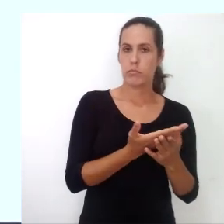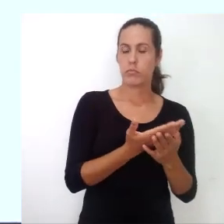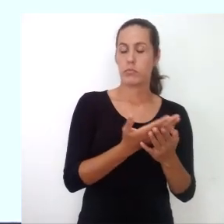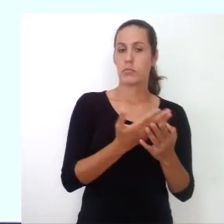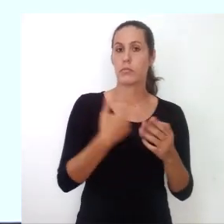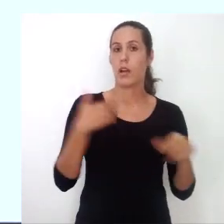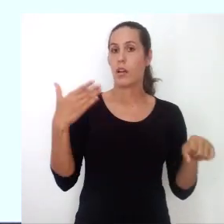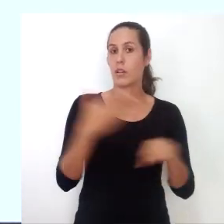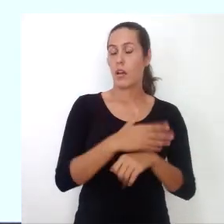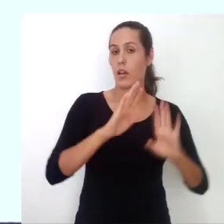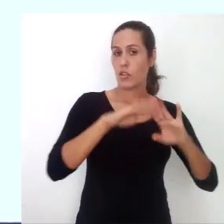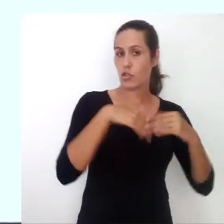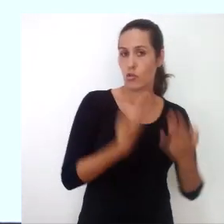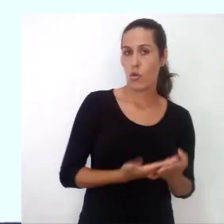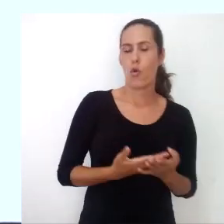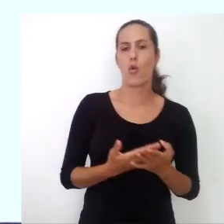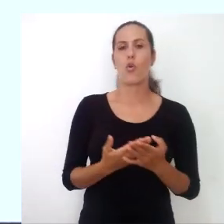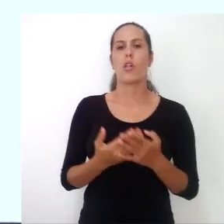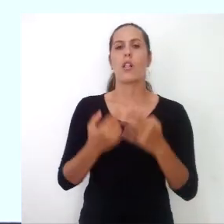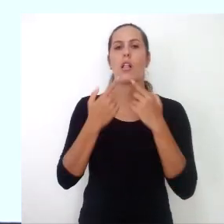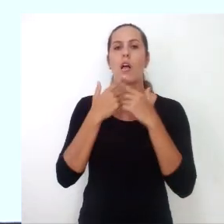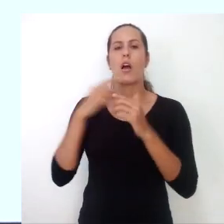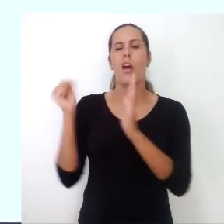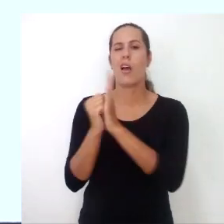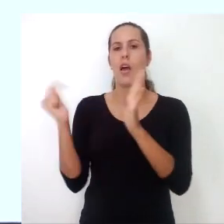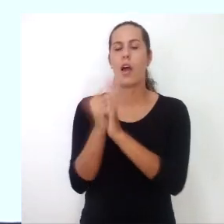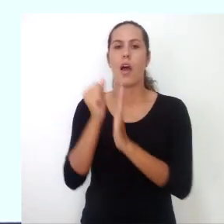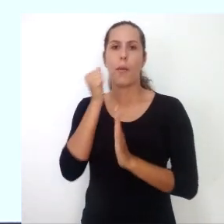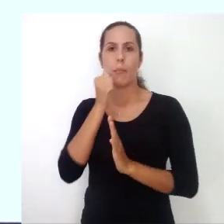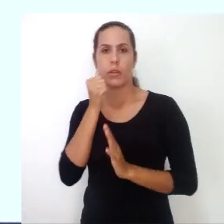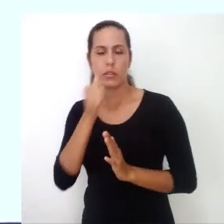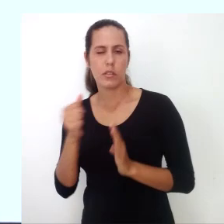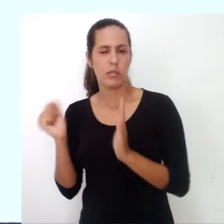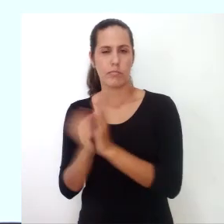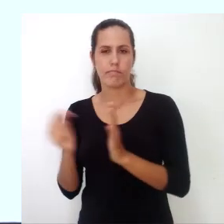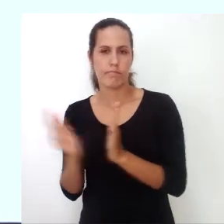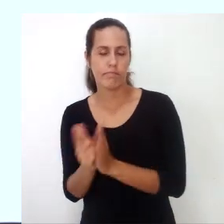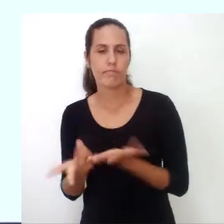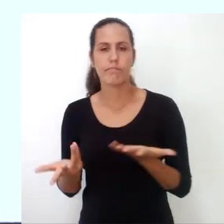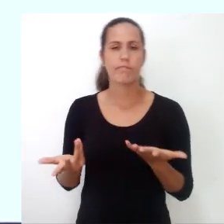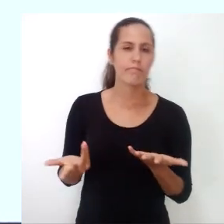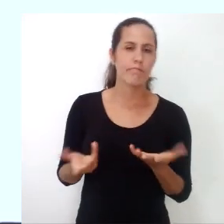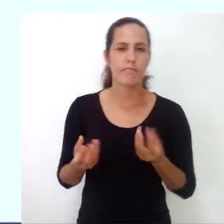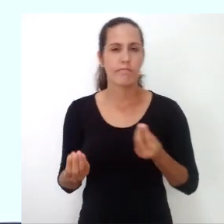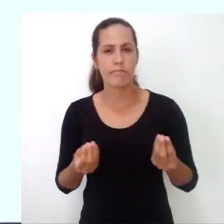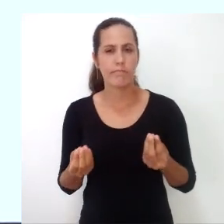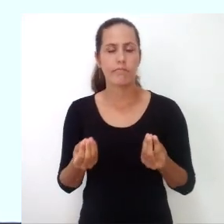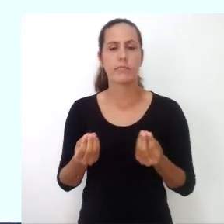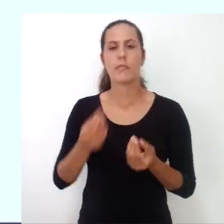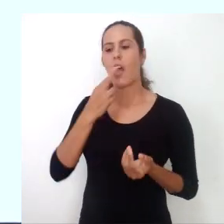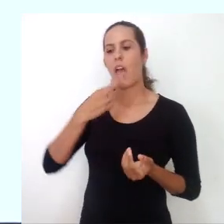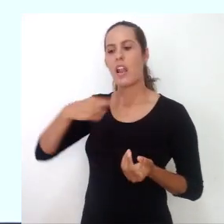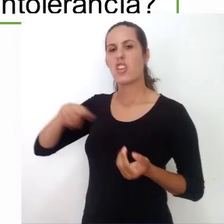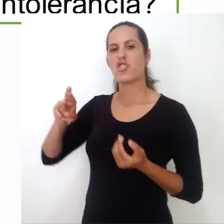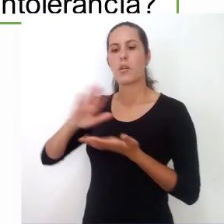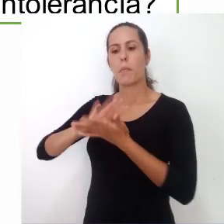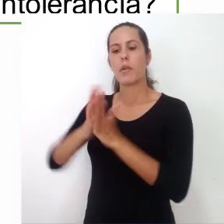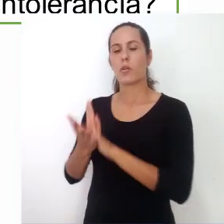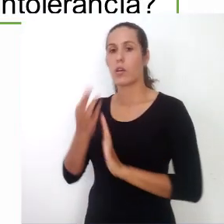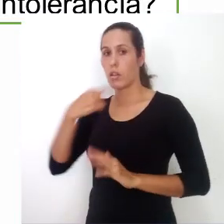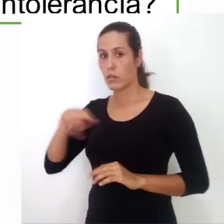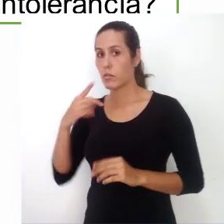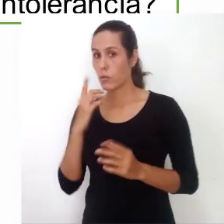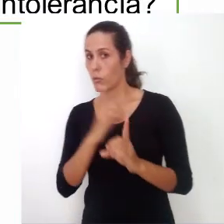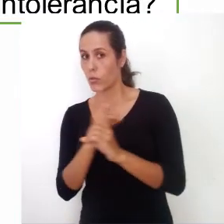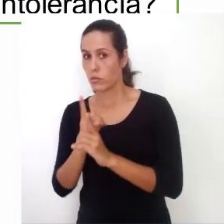sua comunidade, você encontra sinais de falta de respeito à dignidade humana, os seus direitos? Segundo